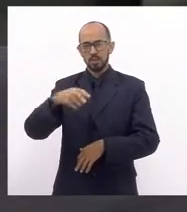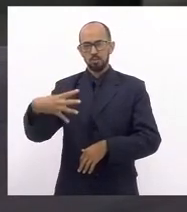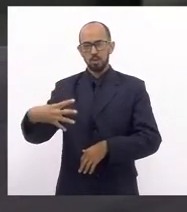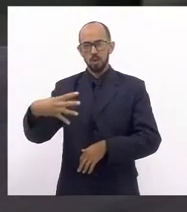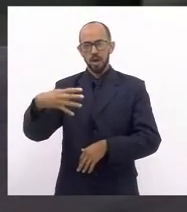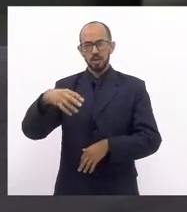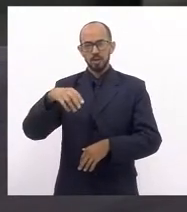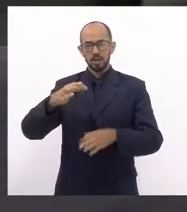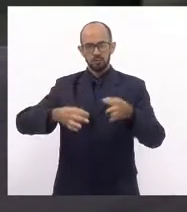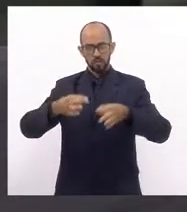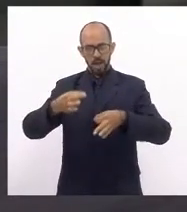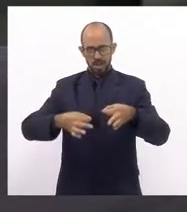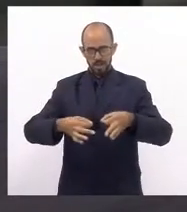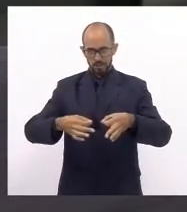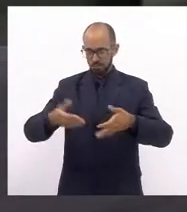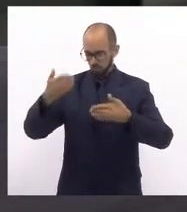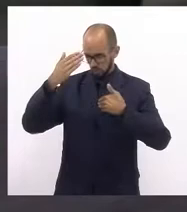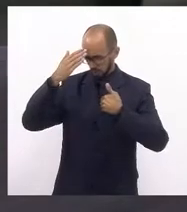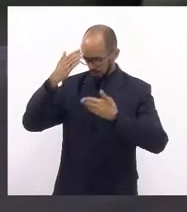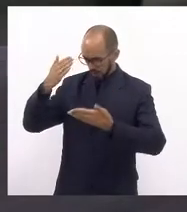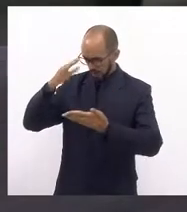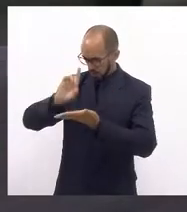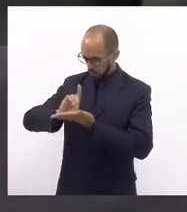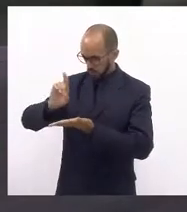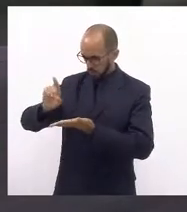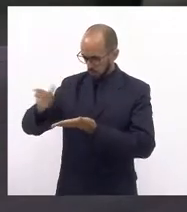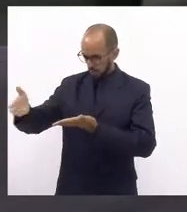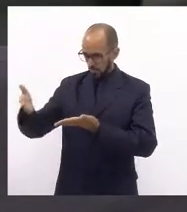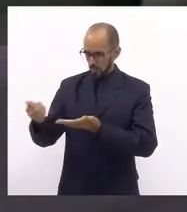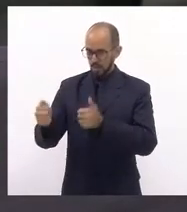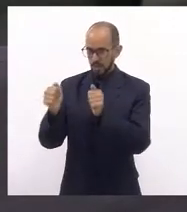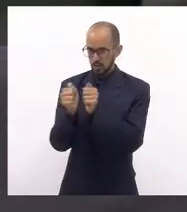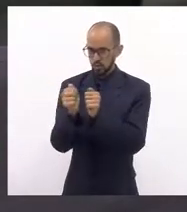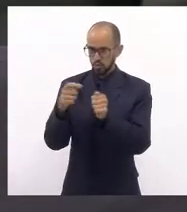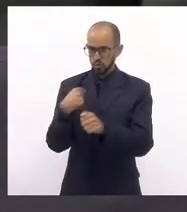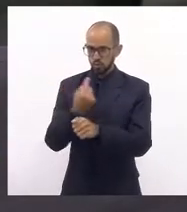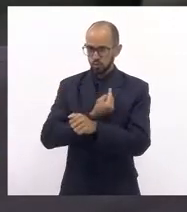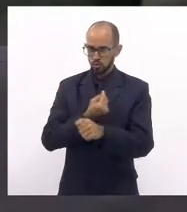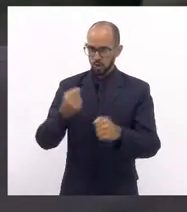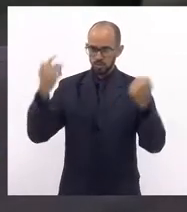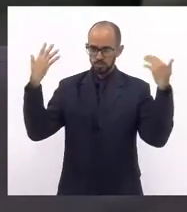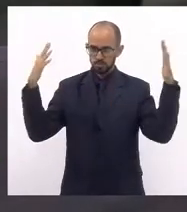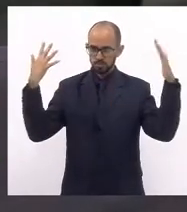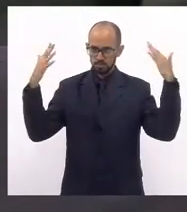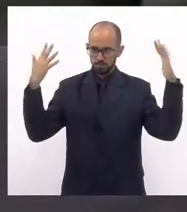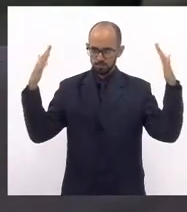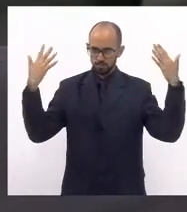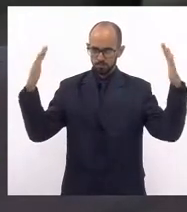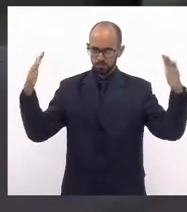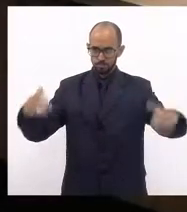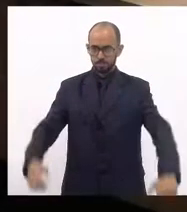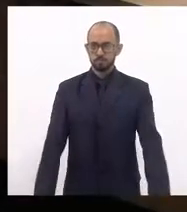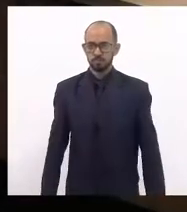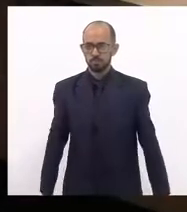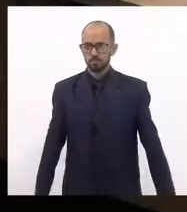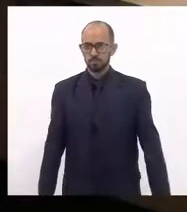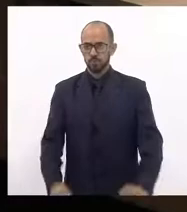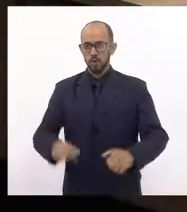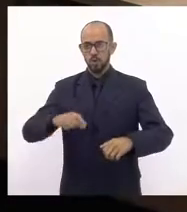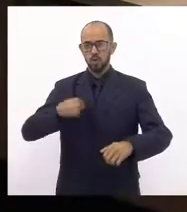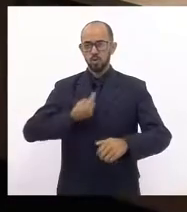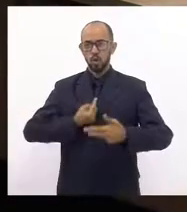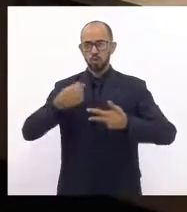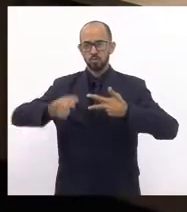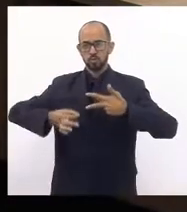Civil. Muito obrigada, doutora, por estar aqui conosco. Uma forte salva de palmas. O nosso judiciário